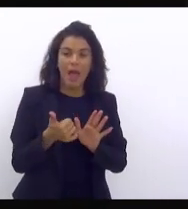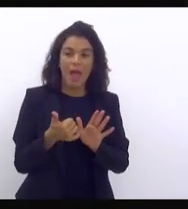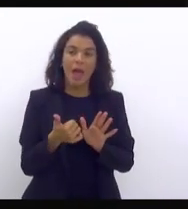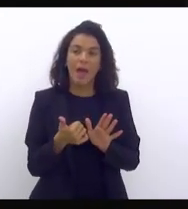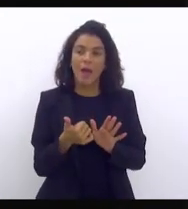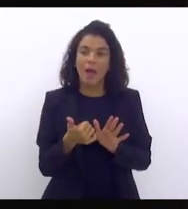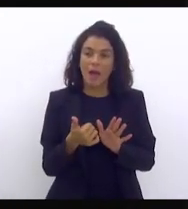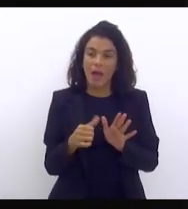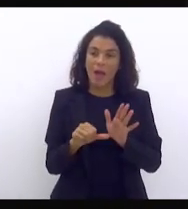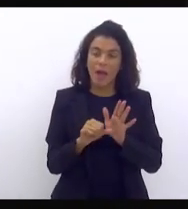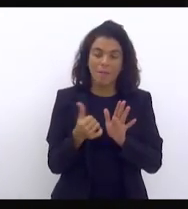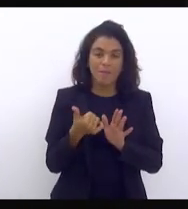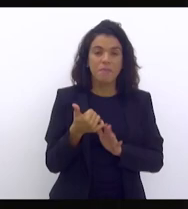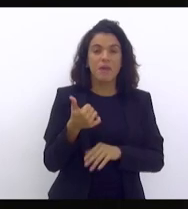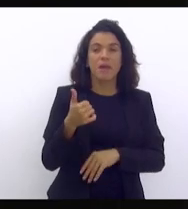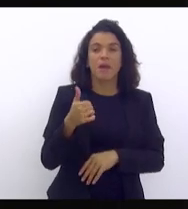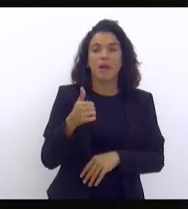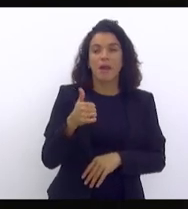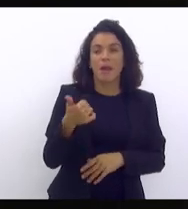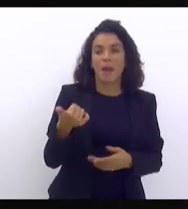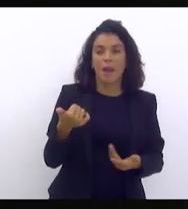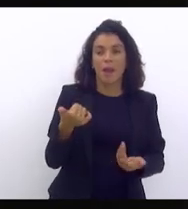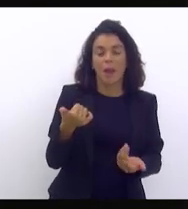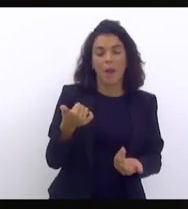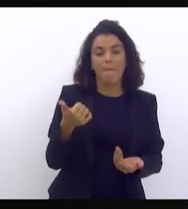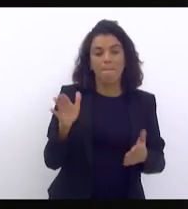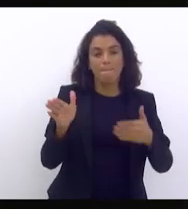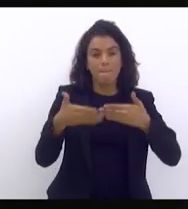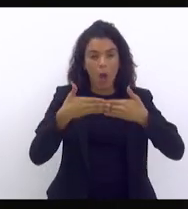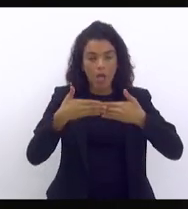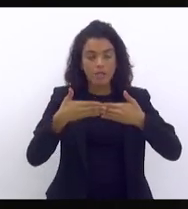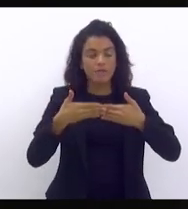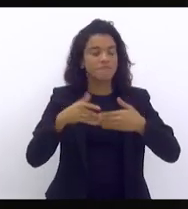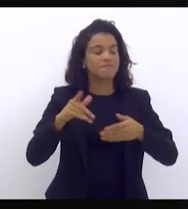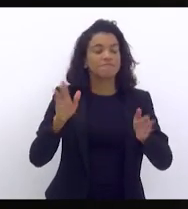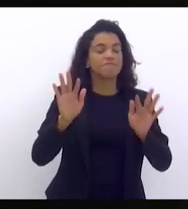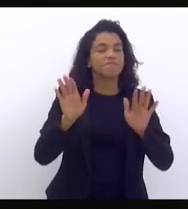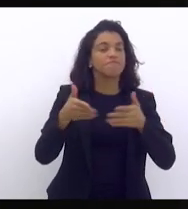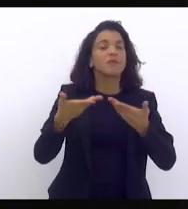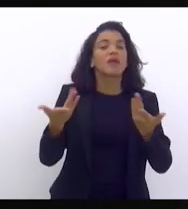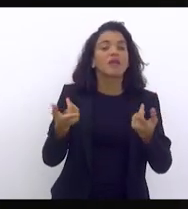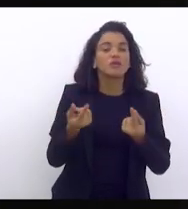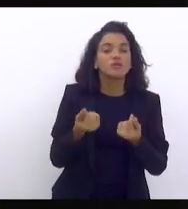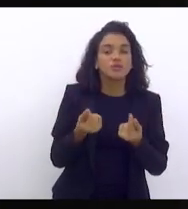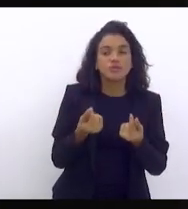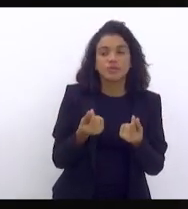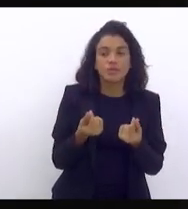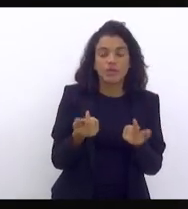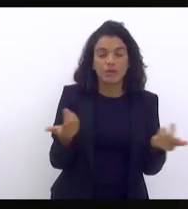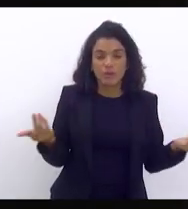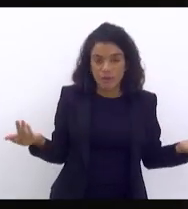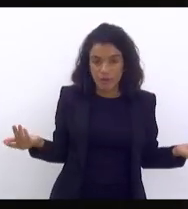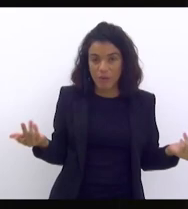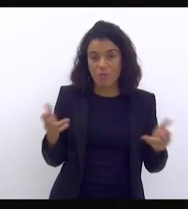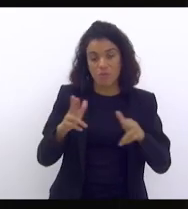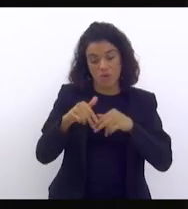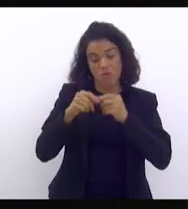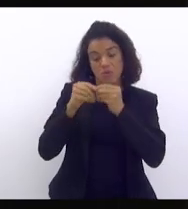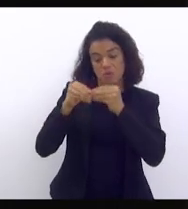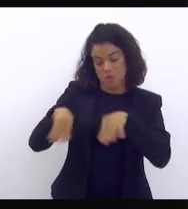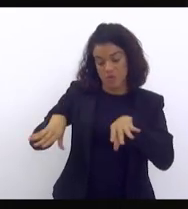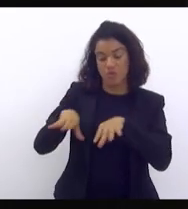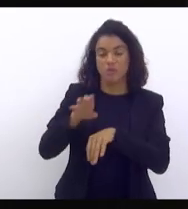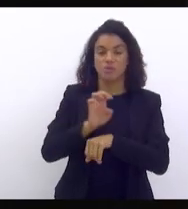hospital de São Gonçalo, na última porta fecharam o hospital. E cadê esse dinheiro? Isso é que deu prejuízo ao